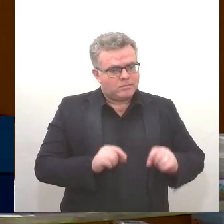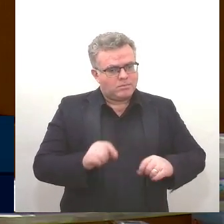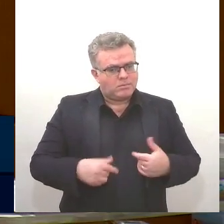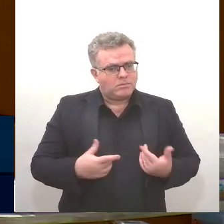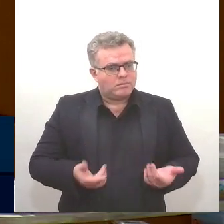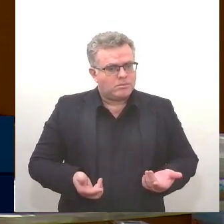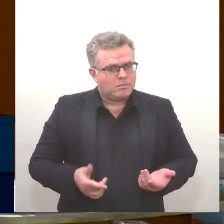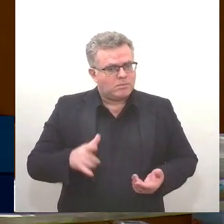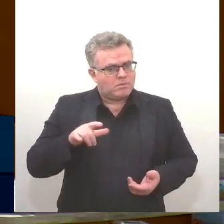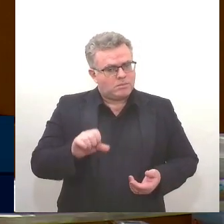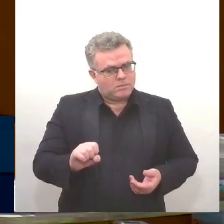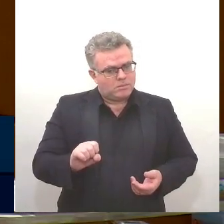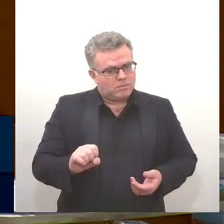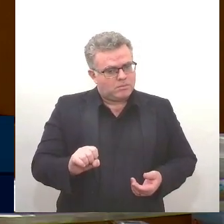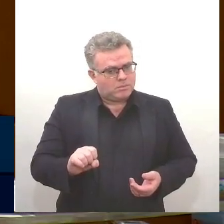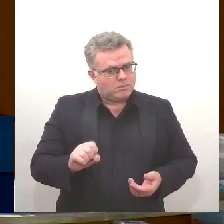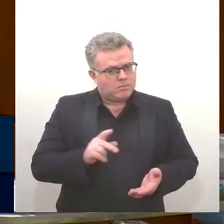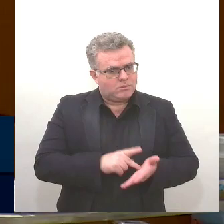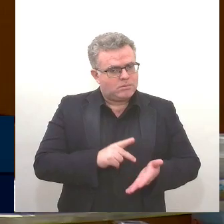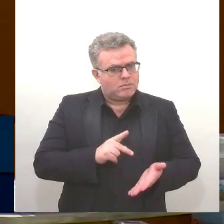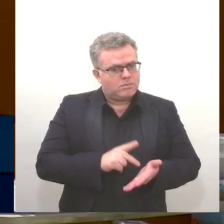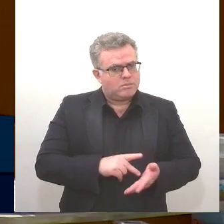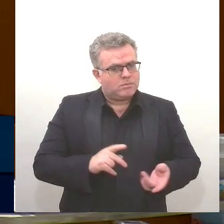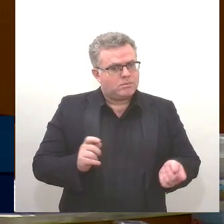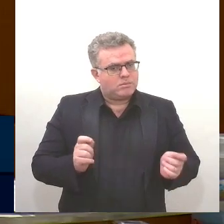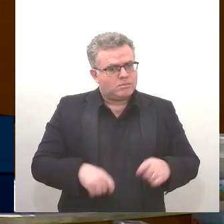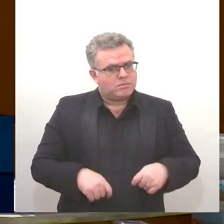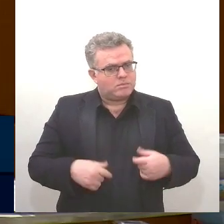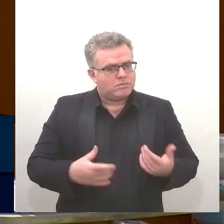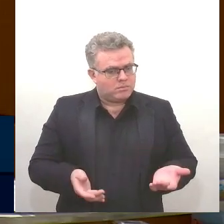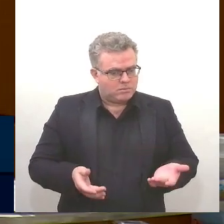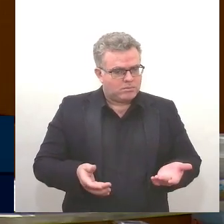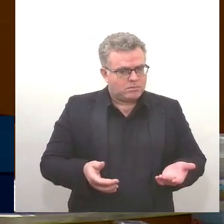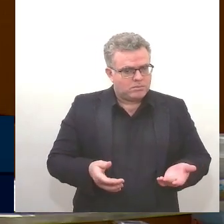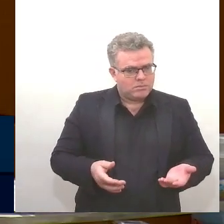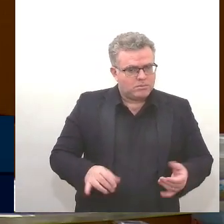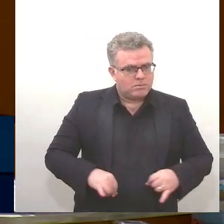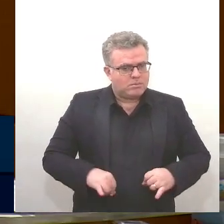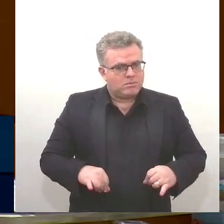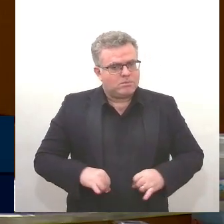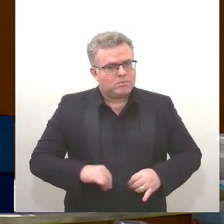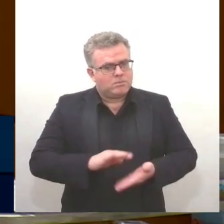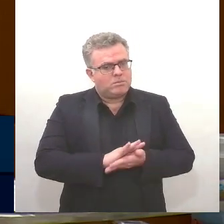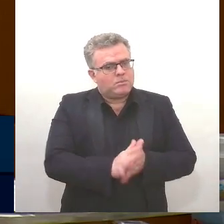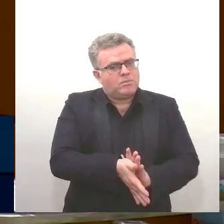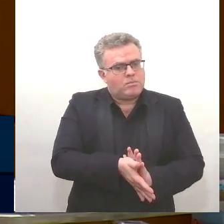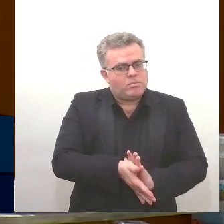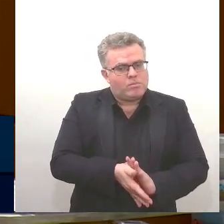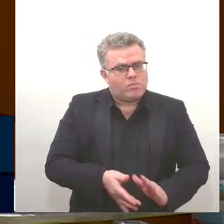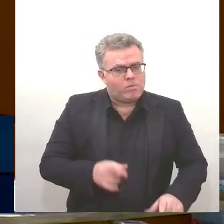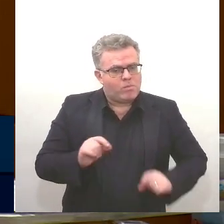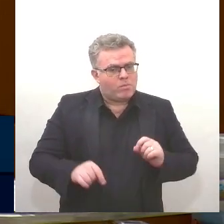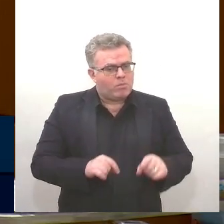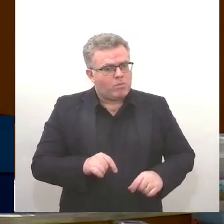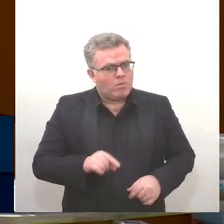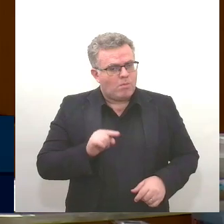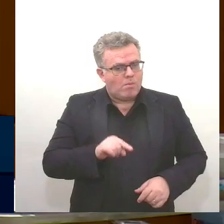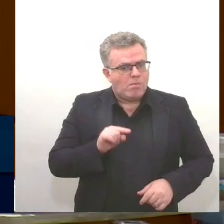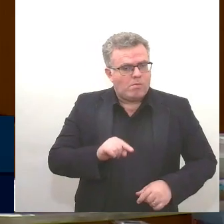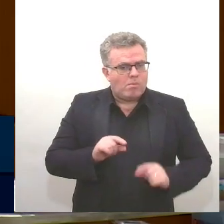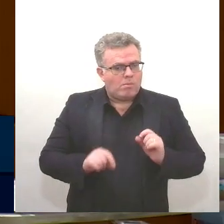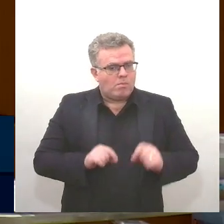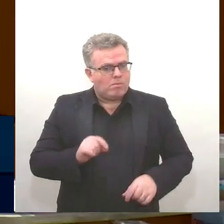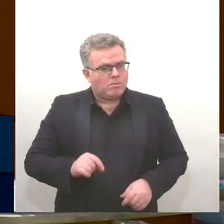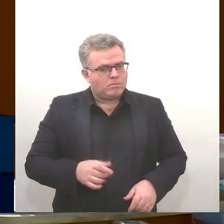sapatão ela levanta a bandeira e ela sofre o preconceito Porque como é que você deixa de ser homem para querer